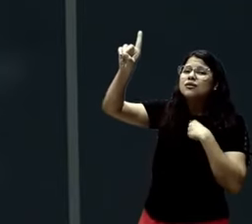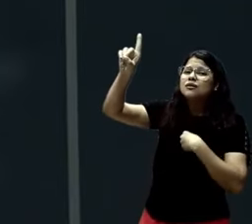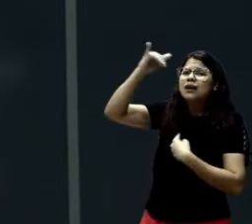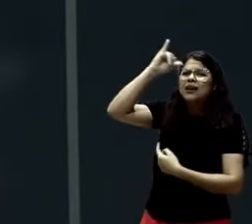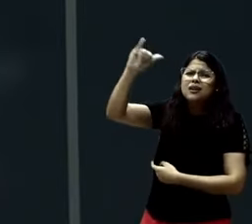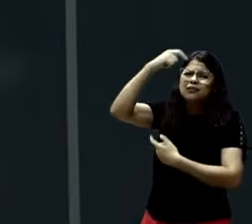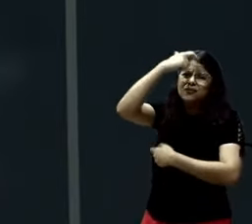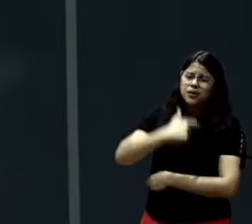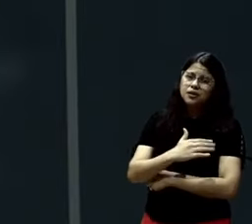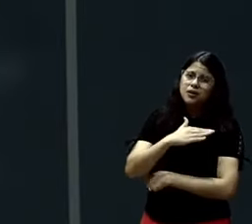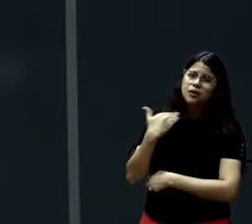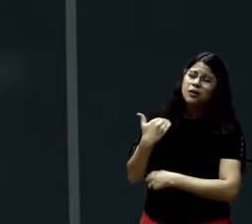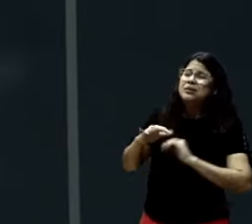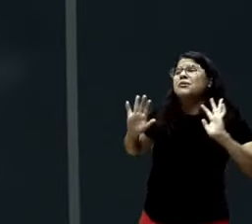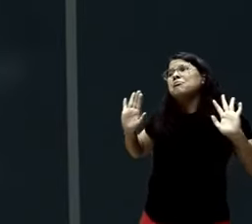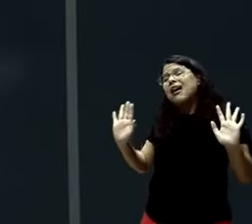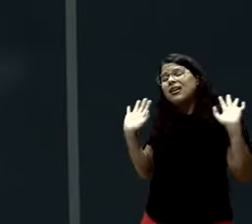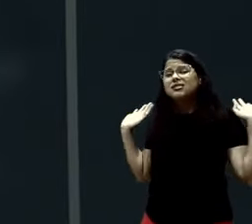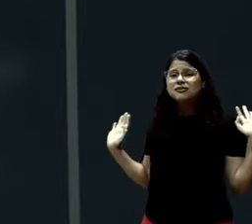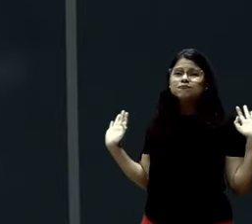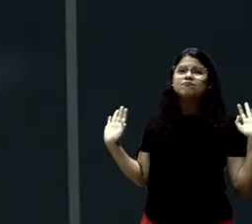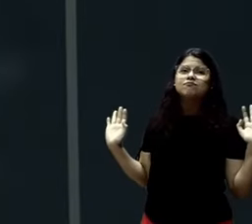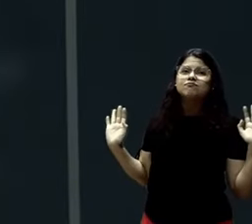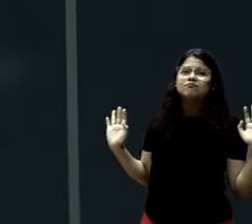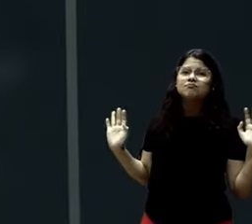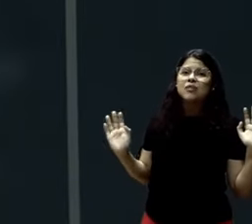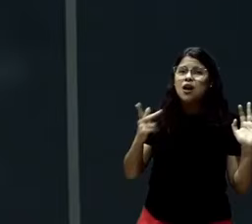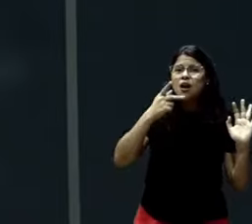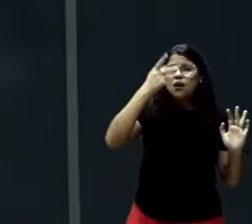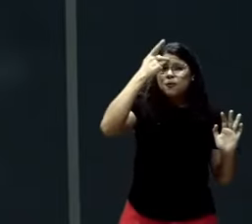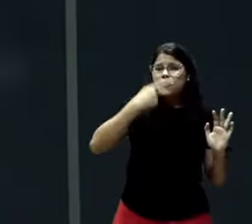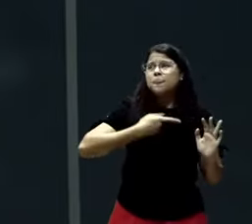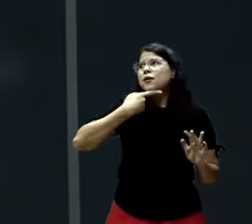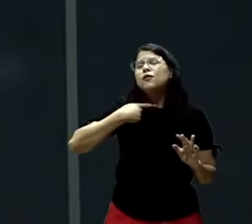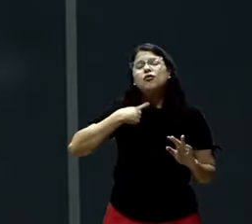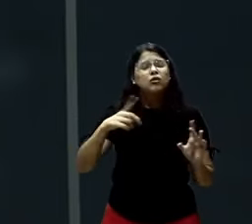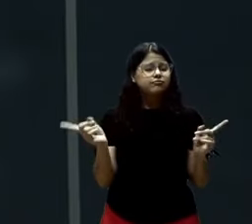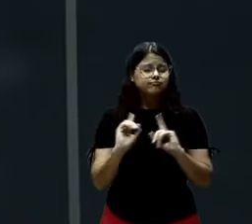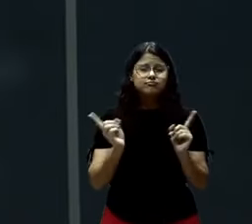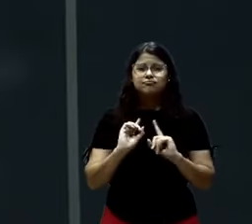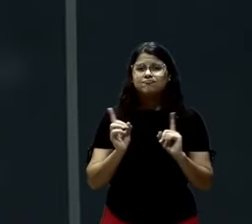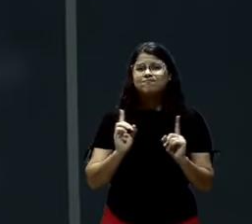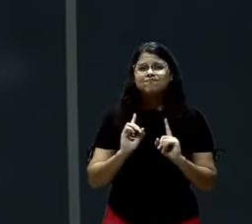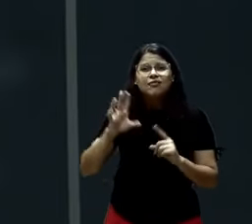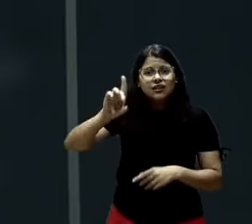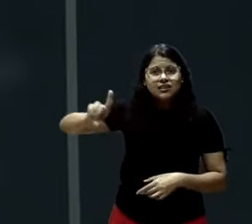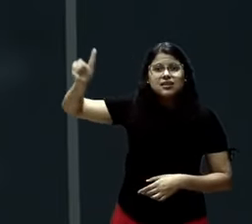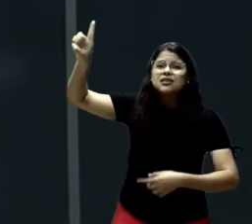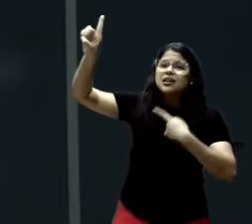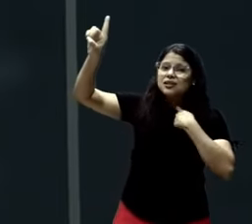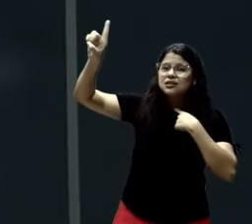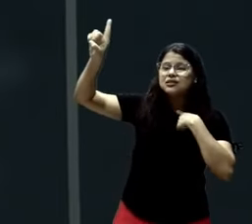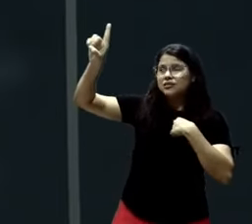seguinte, contudo, não se faça a minha vontade, mas faça a